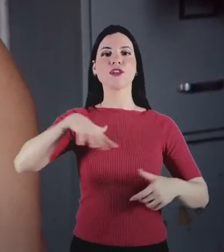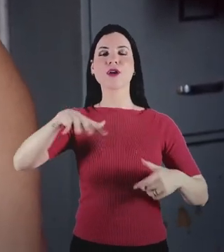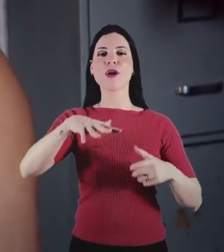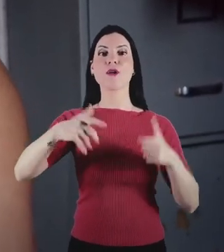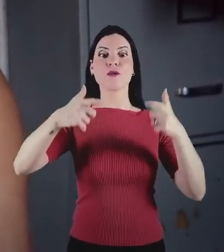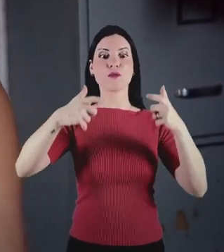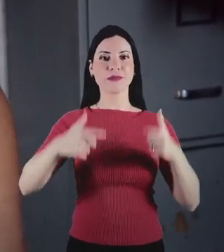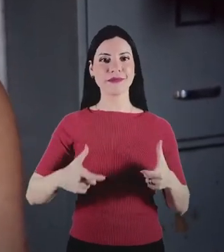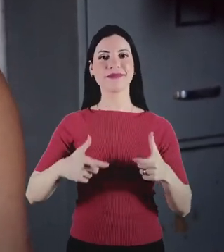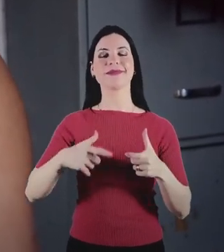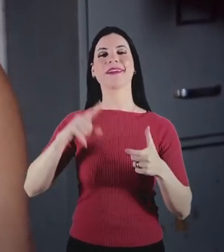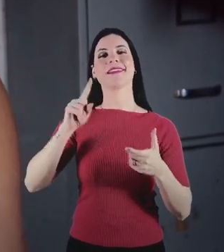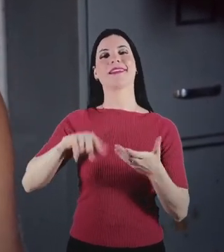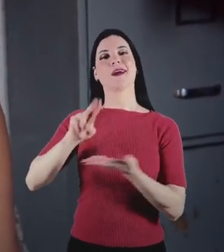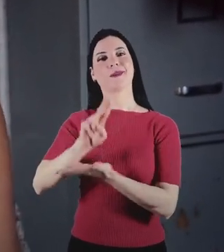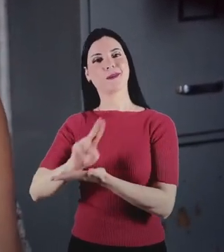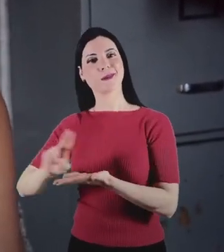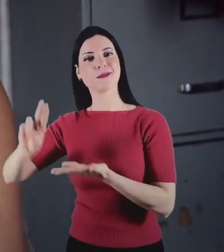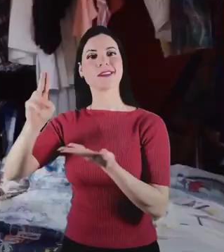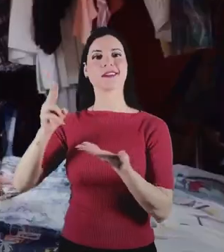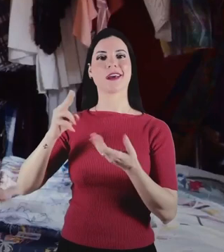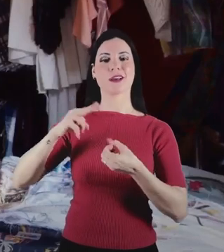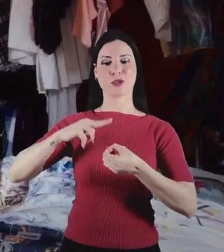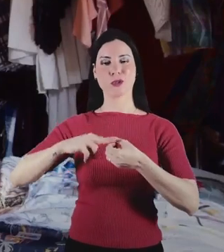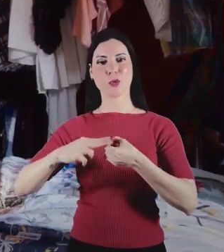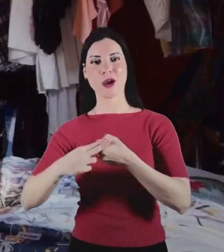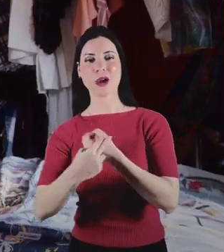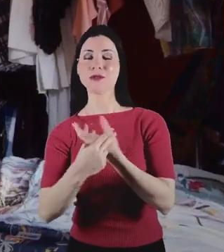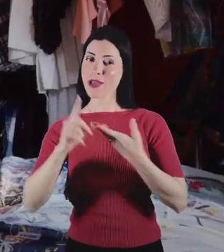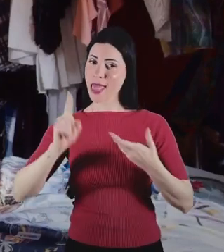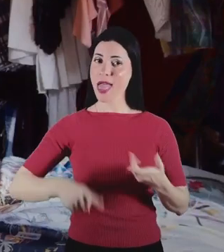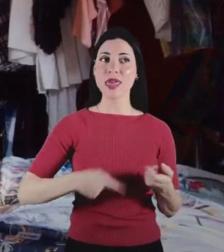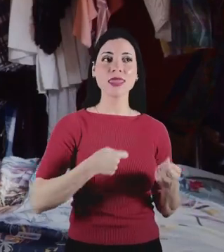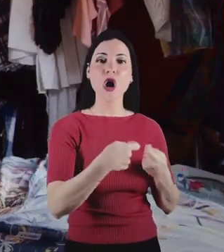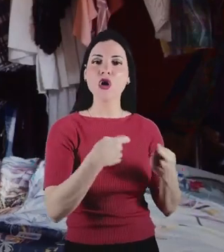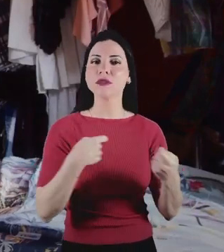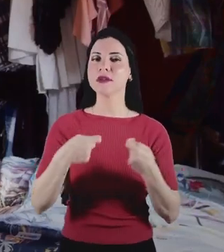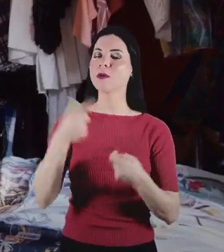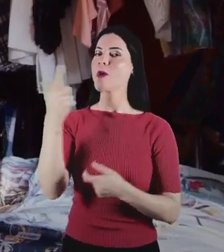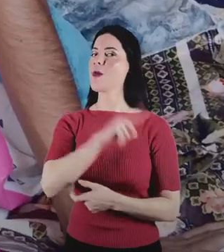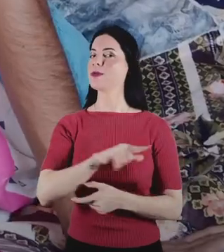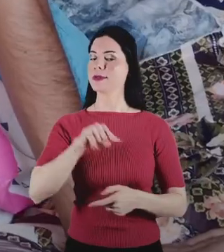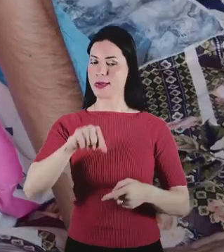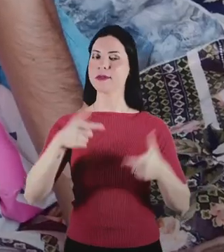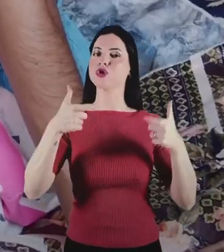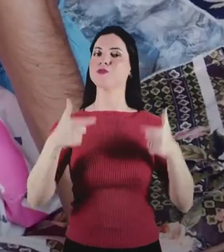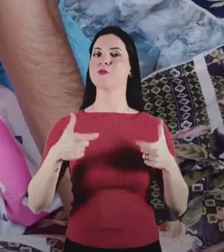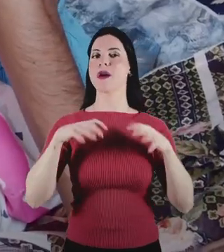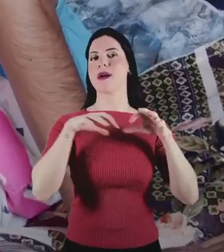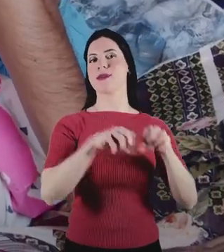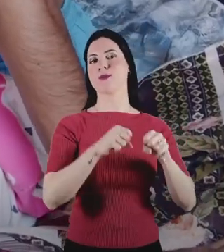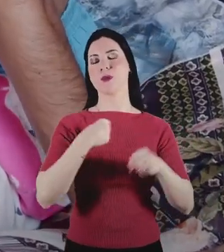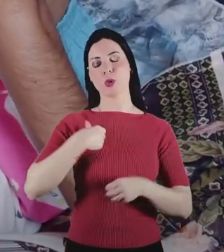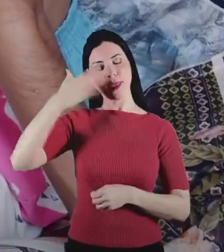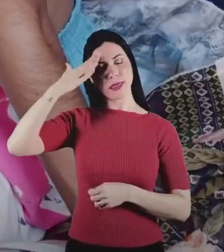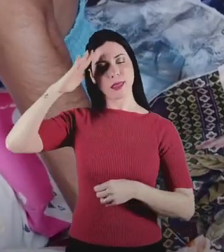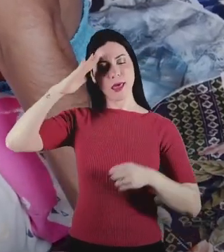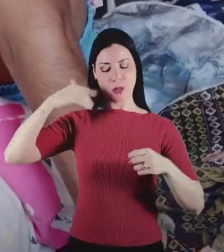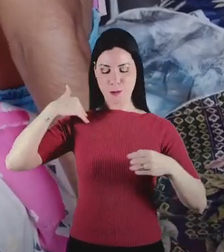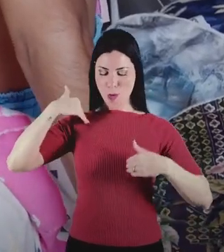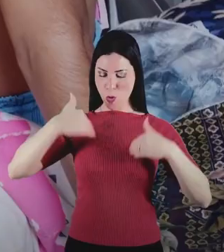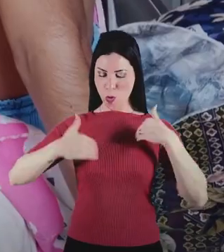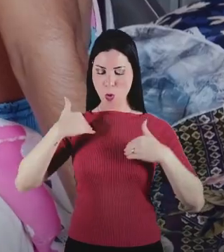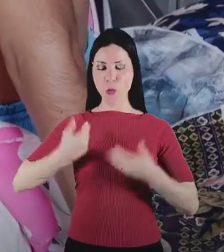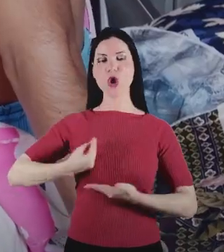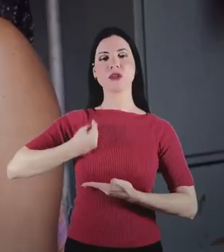do campus, da universidade, na universidade. É uma negociação estar aqui nesse espaço, sabe? Né? A partir desse espaço que eu entendo que o meu